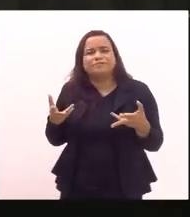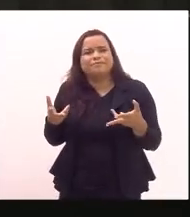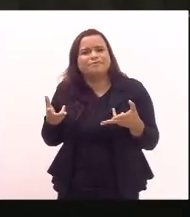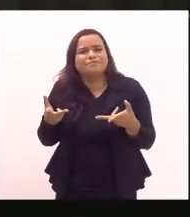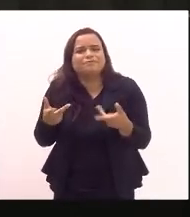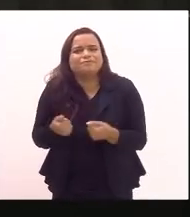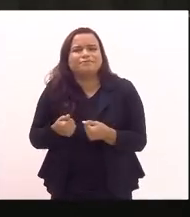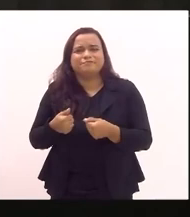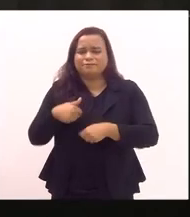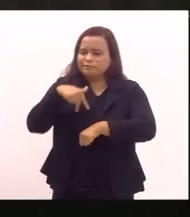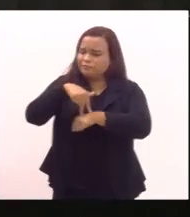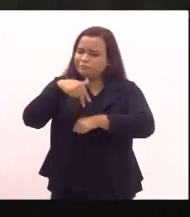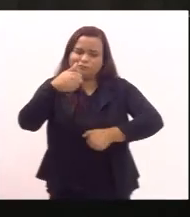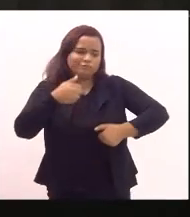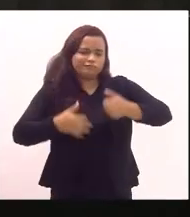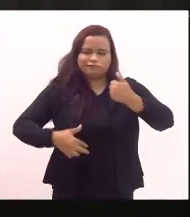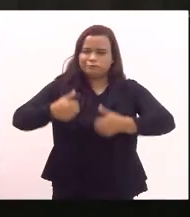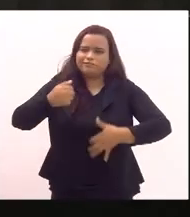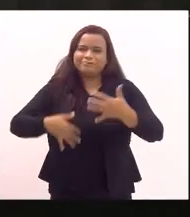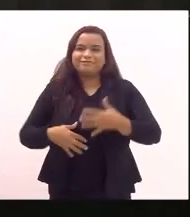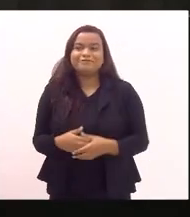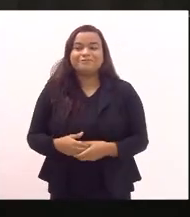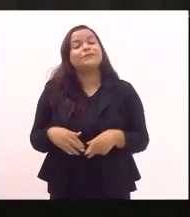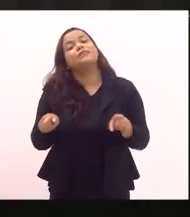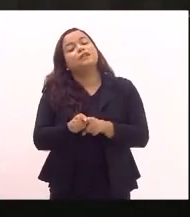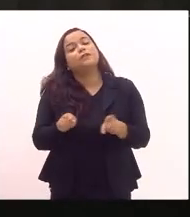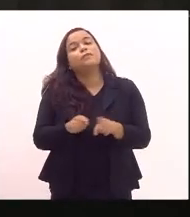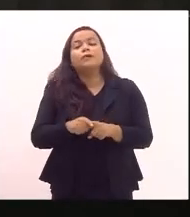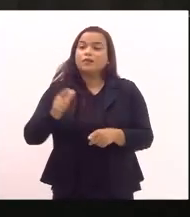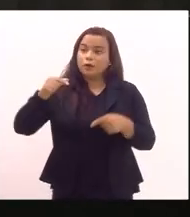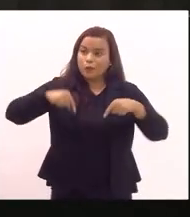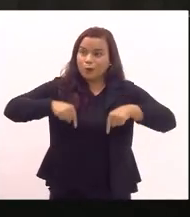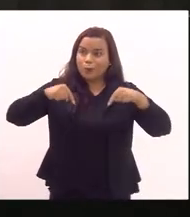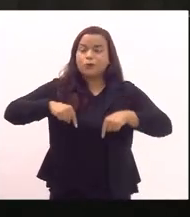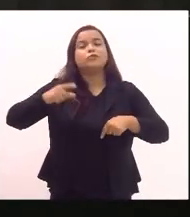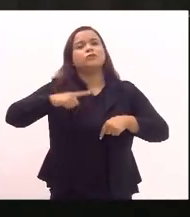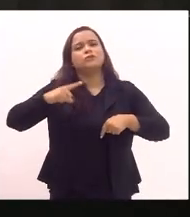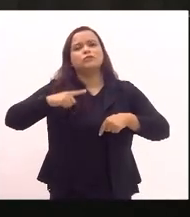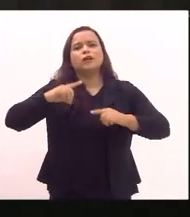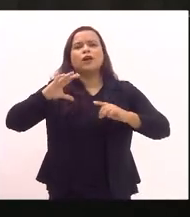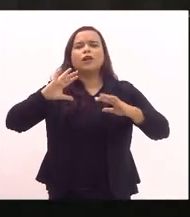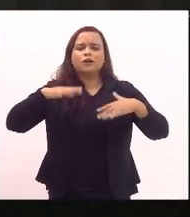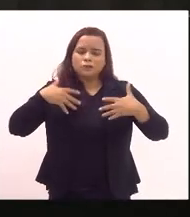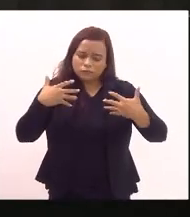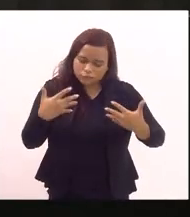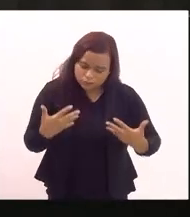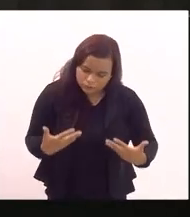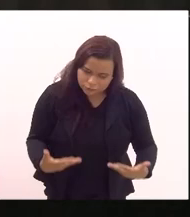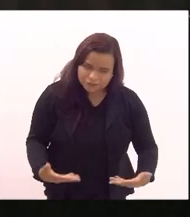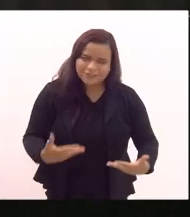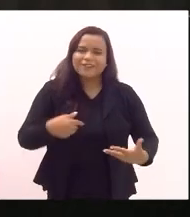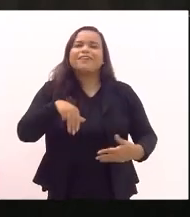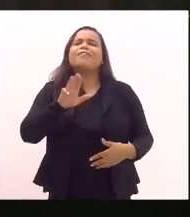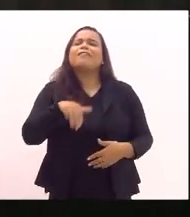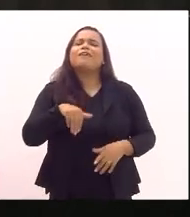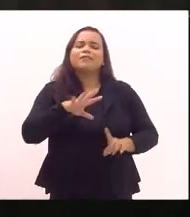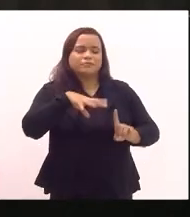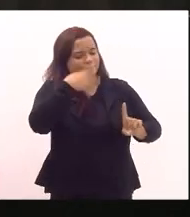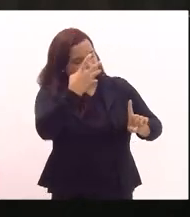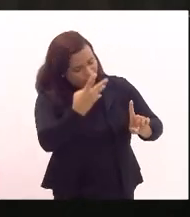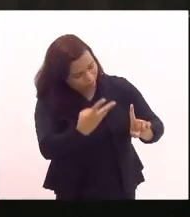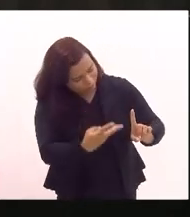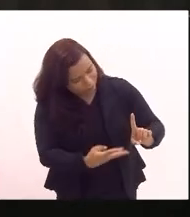na hora da dor e em tempos atuais a gente referencia a nossa grande